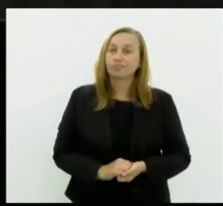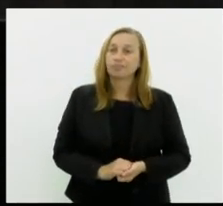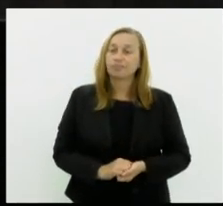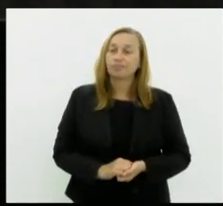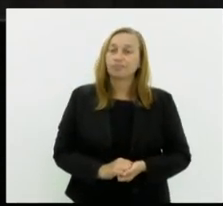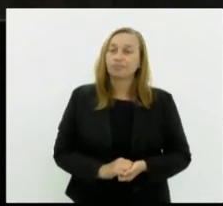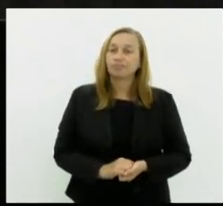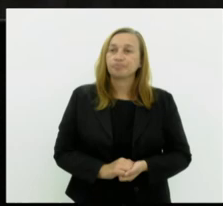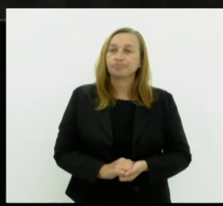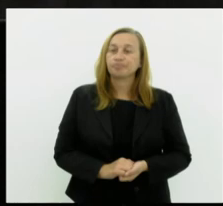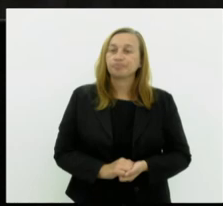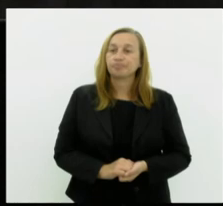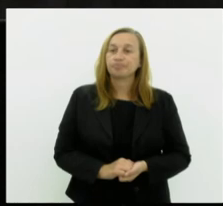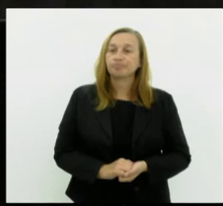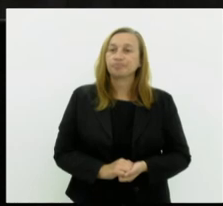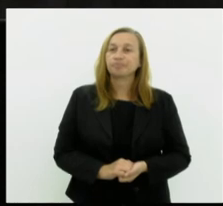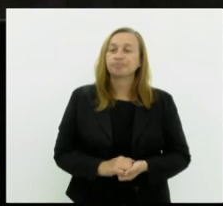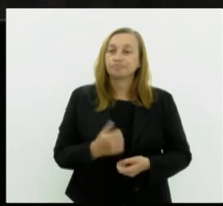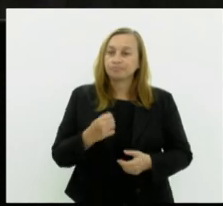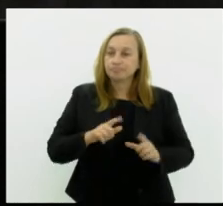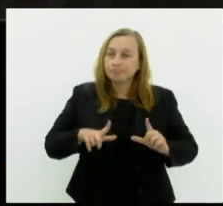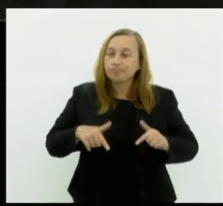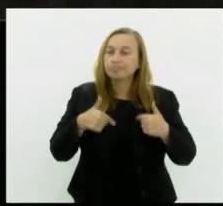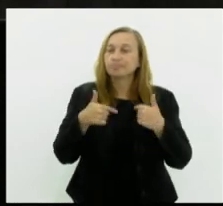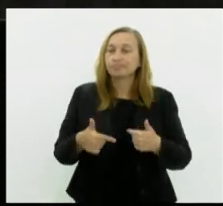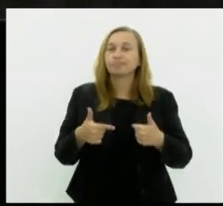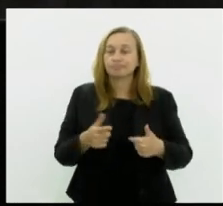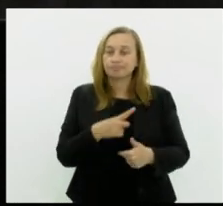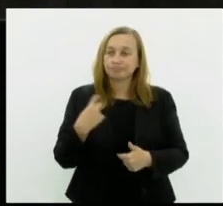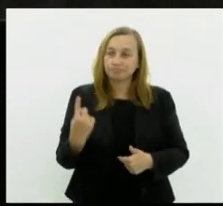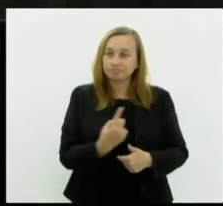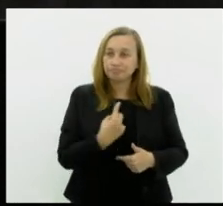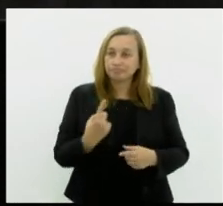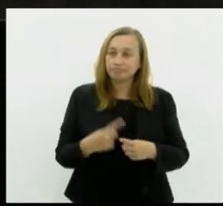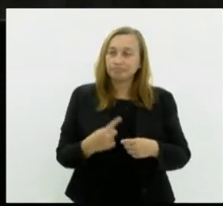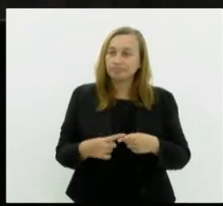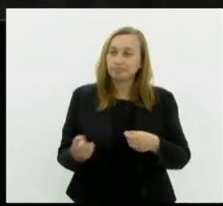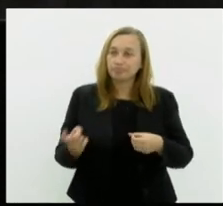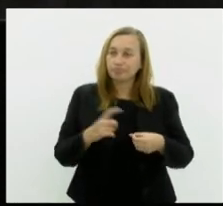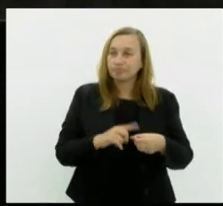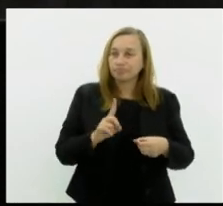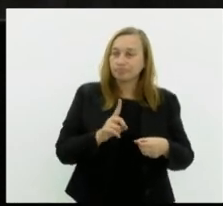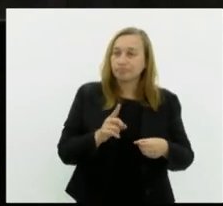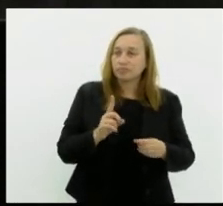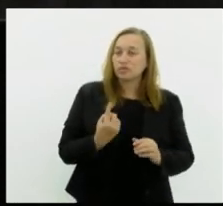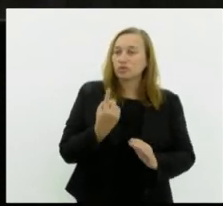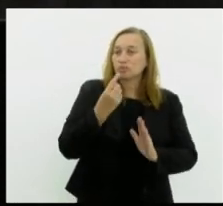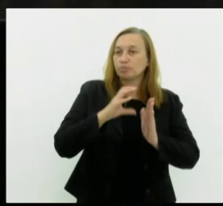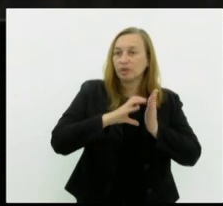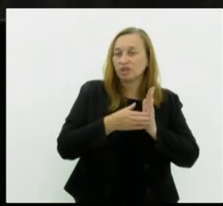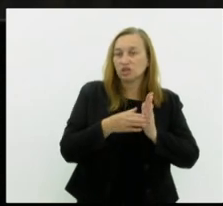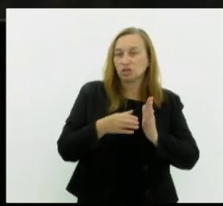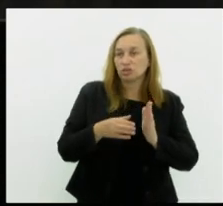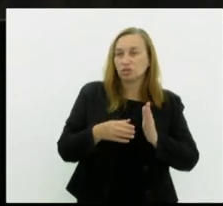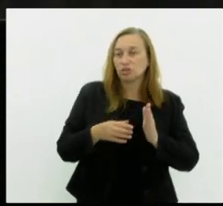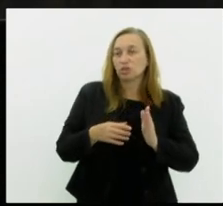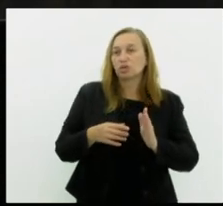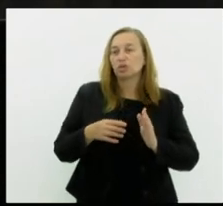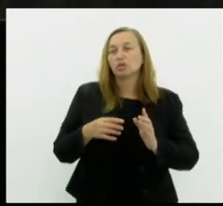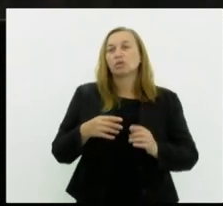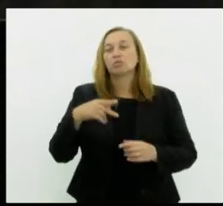É contra isso que a gente tem que se rebelar. Porque, volta, não é uma questão de um partido político, é de